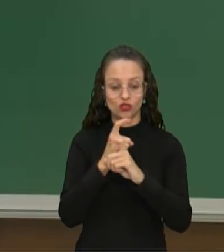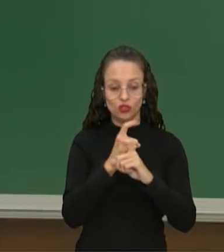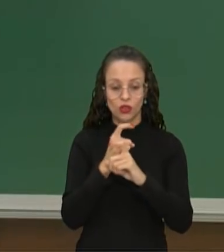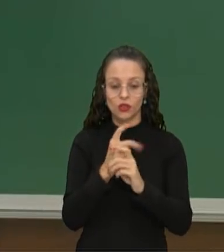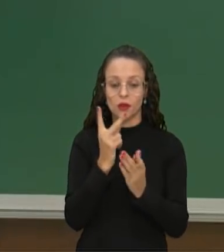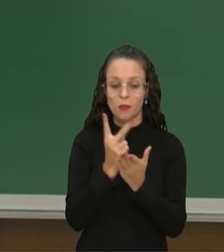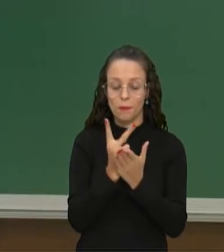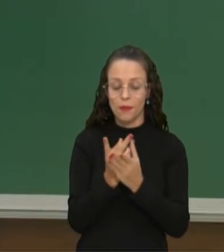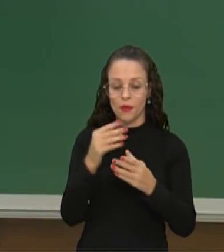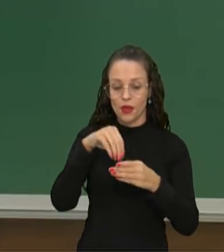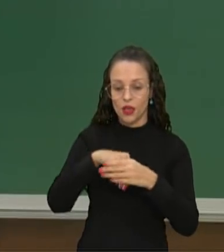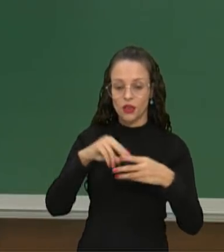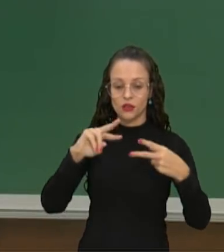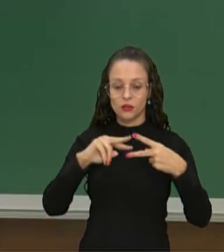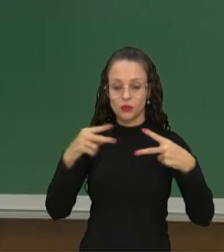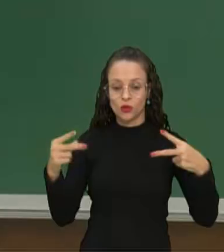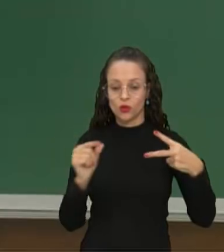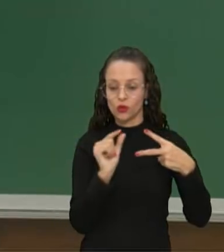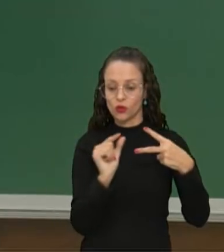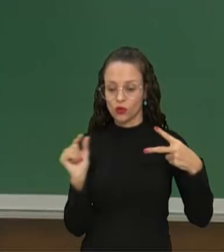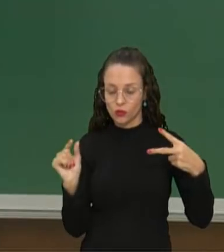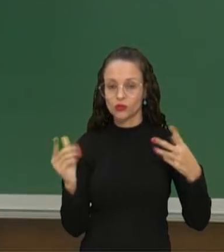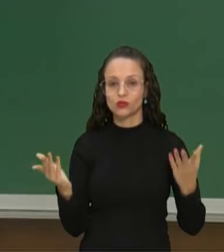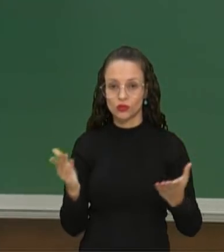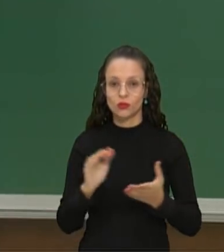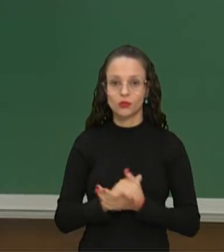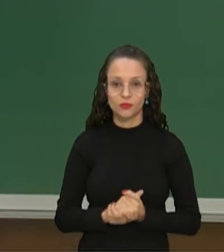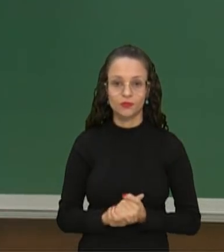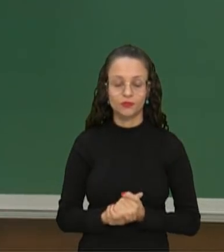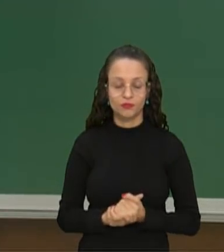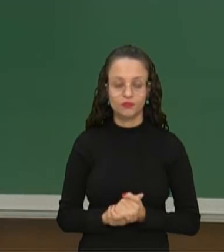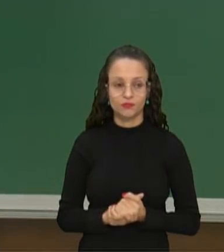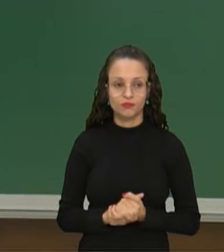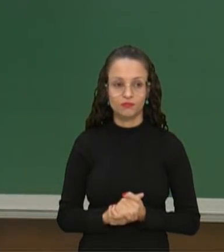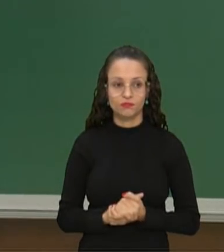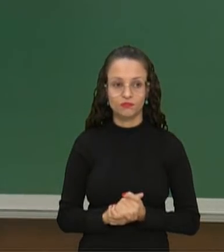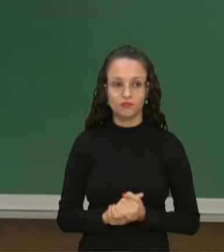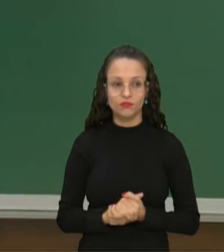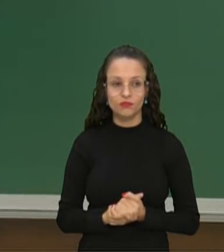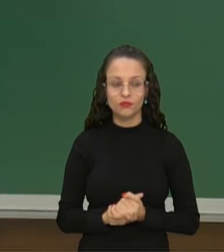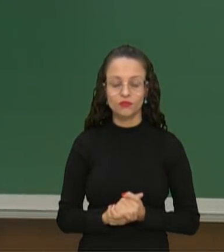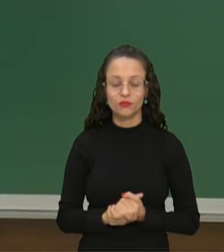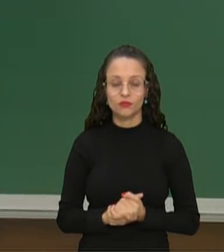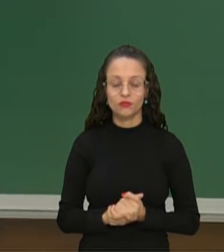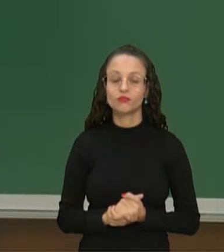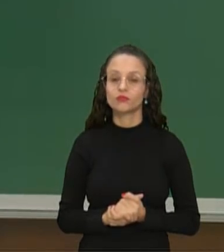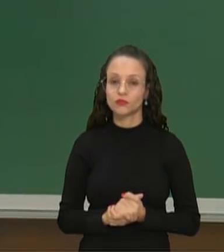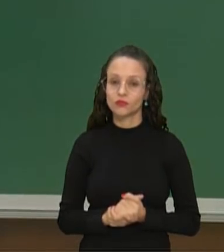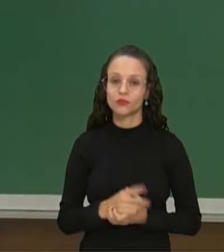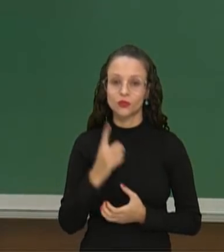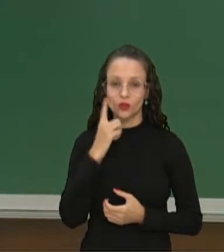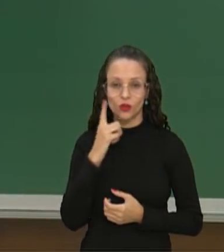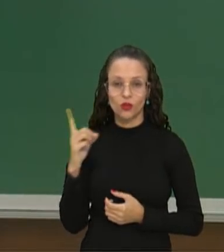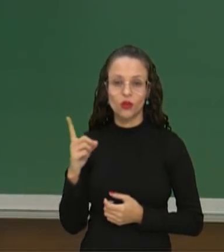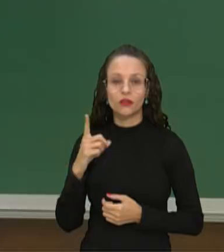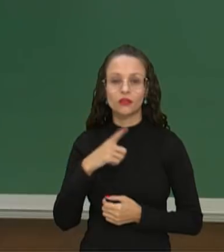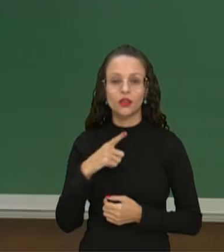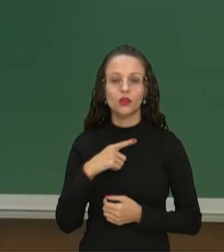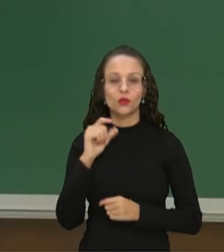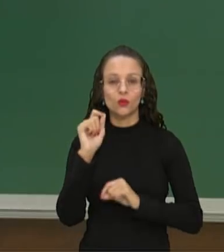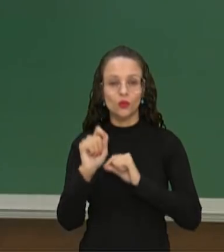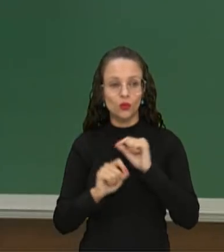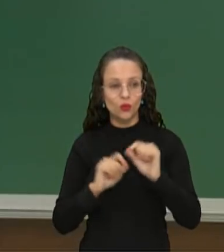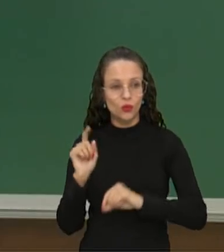mesmo cromossomo. Se eles estão em cromossomos diferentes, vai obedecer, tá? Que não é o caso aqui hoje. Então, nesse caso, temos um caso de